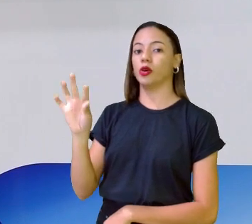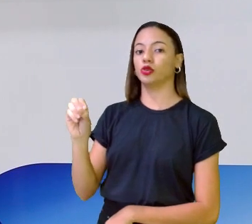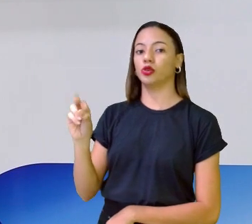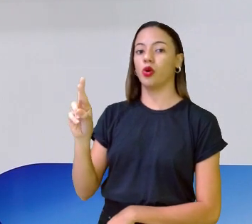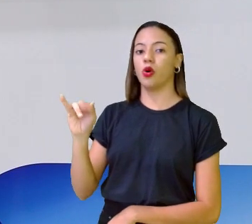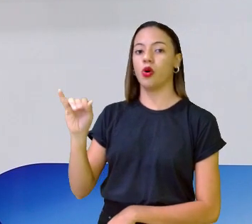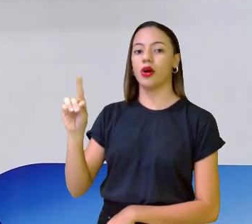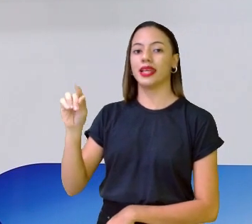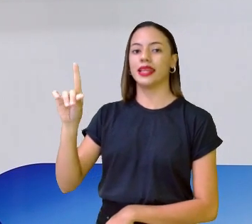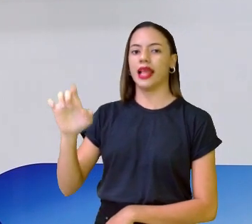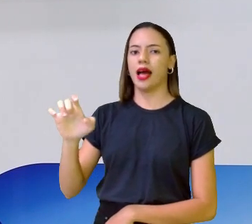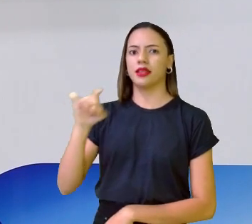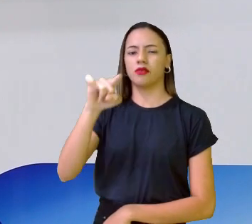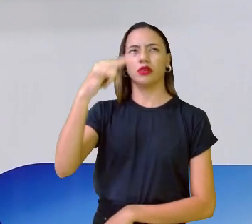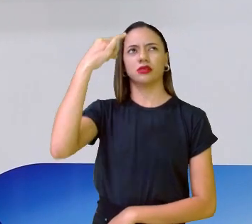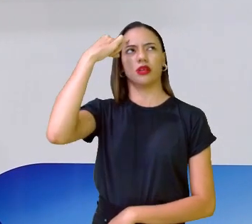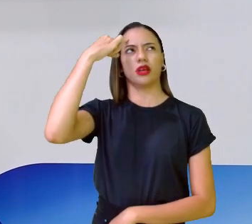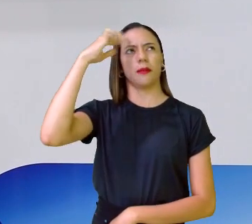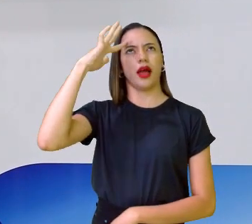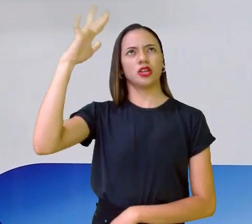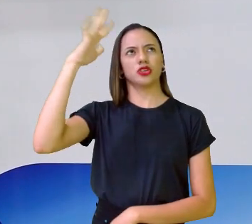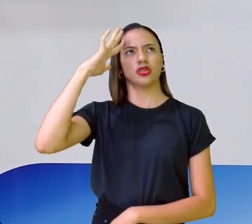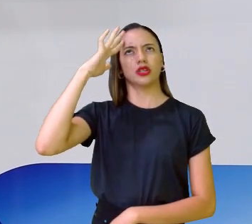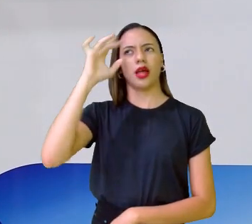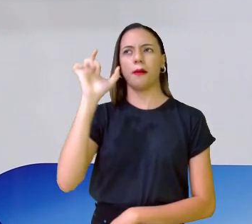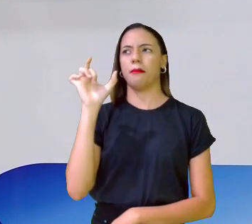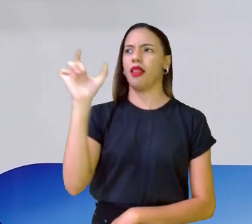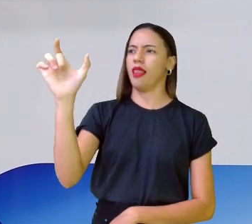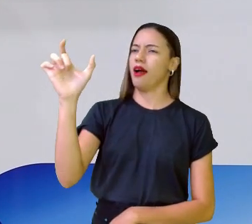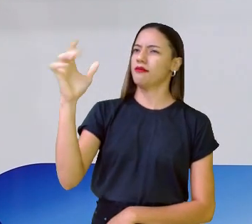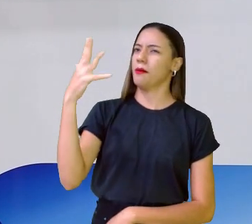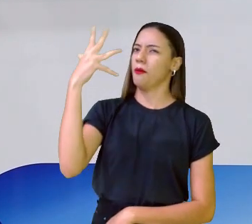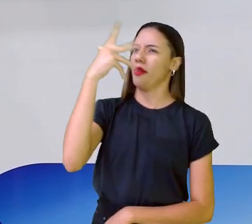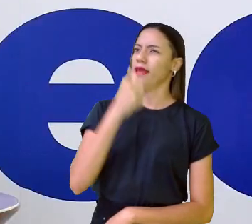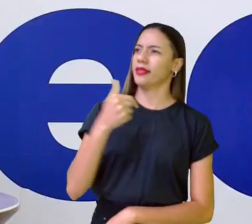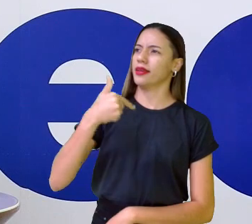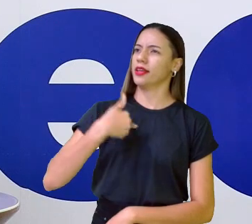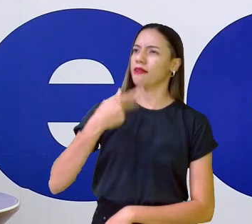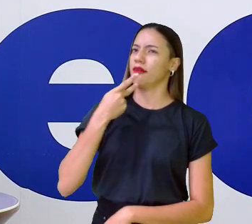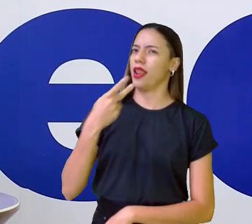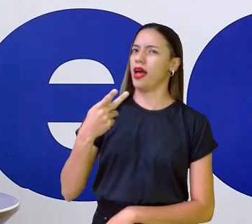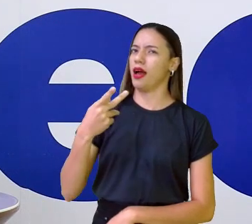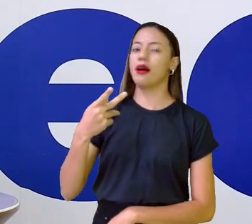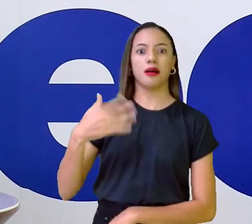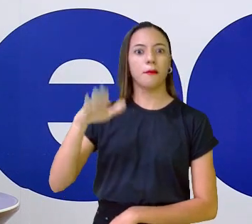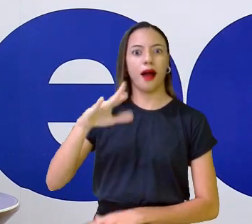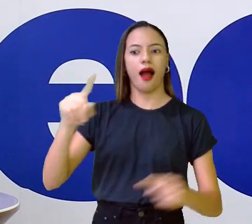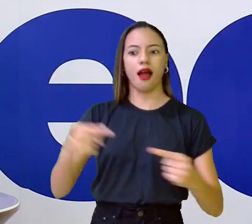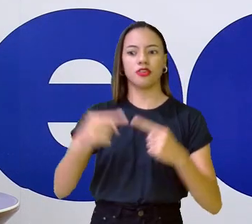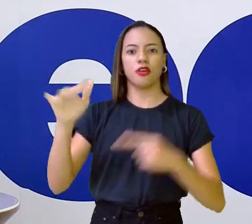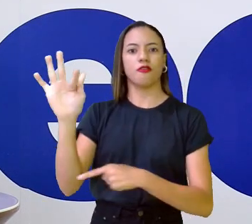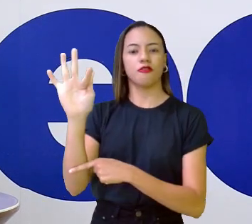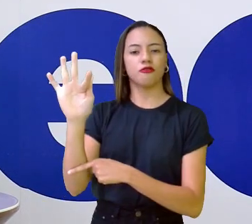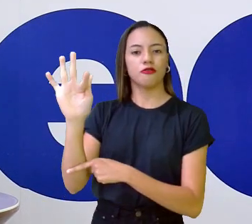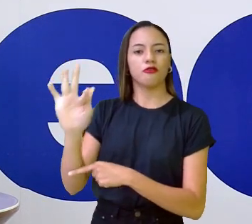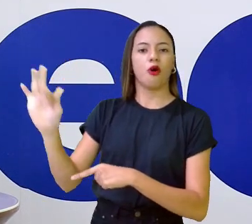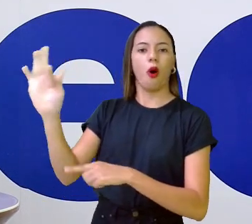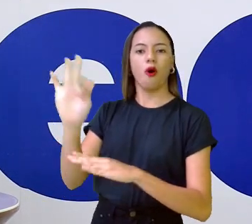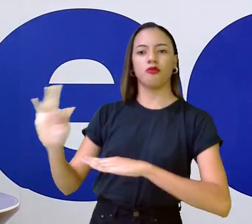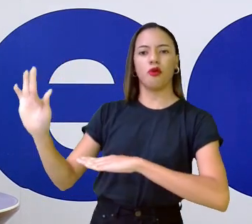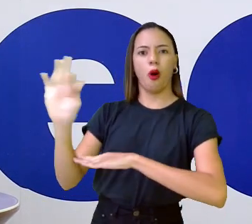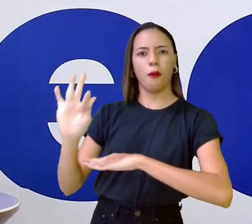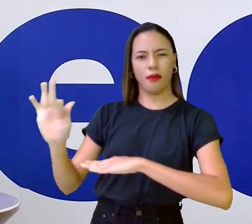você começa a imaginar as palavras bonitas que você vai falar. Mais formal, né, pessoal? Com aquela... lembram que a gente já viu